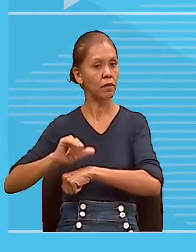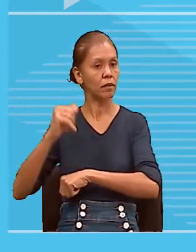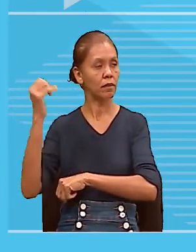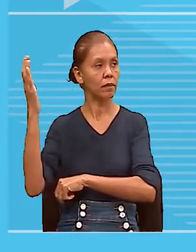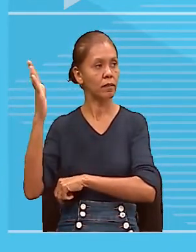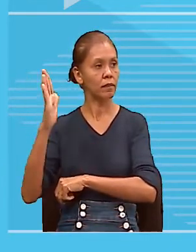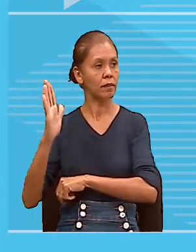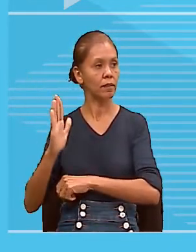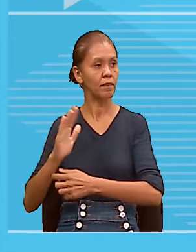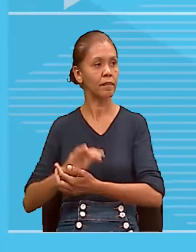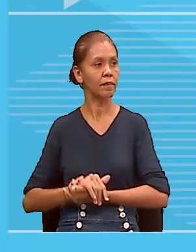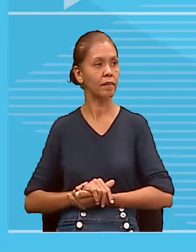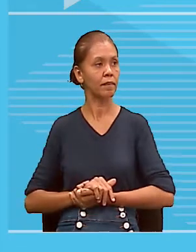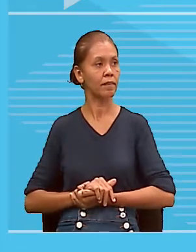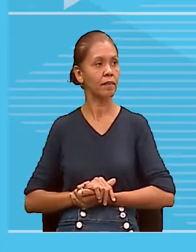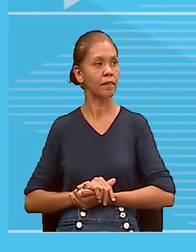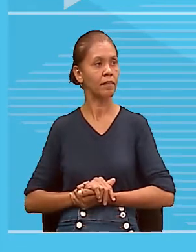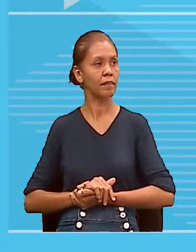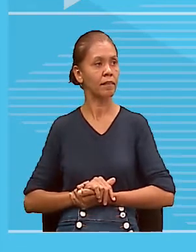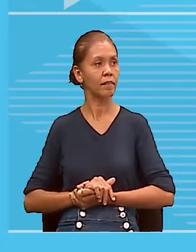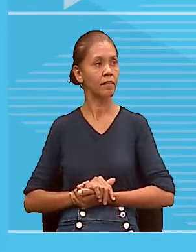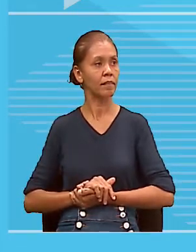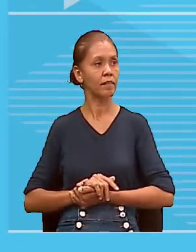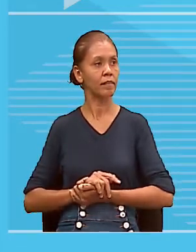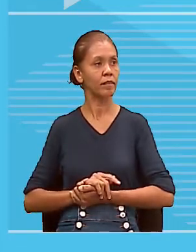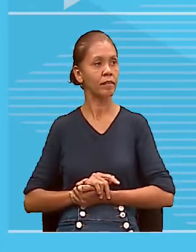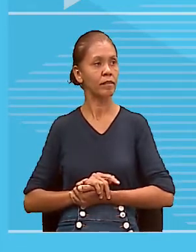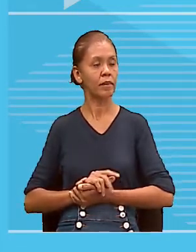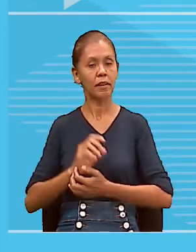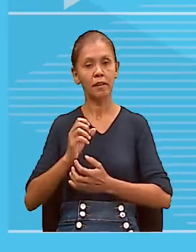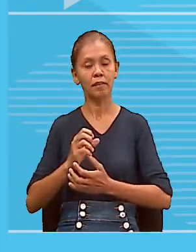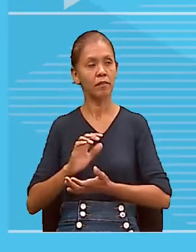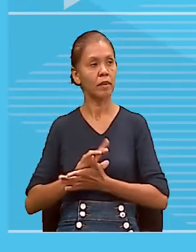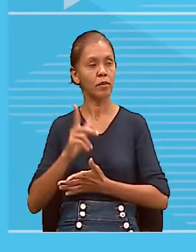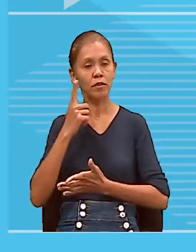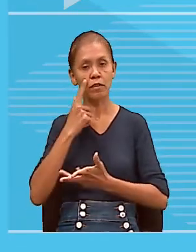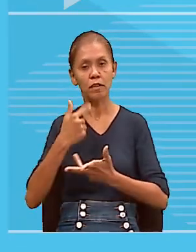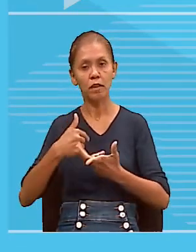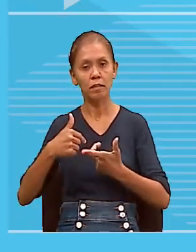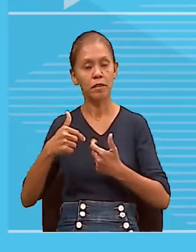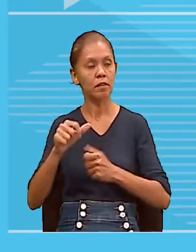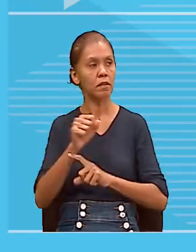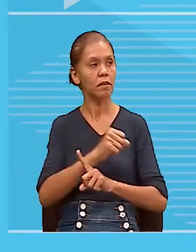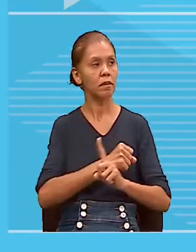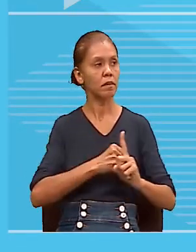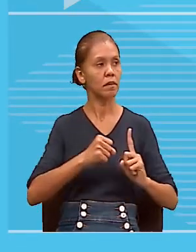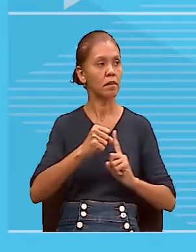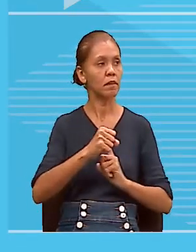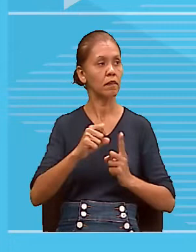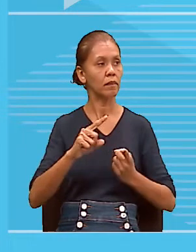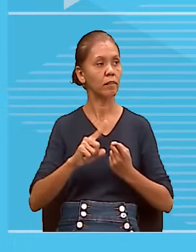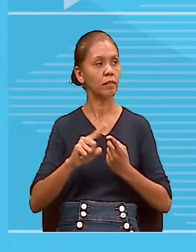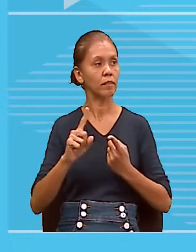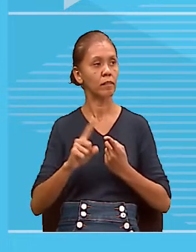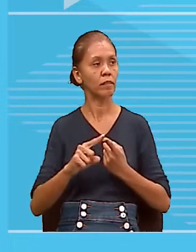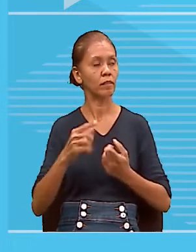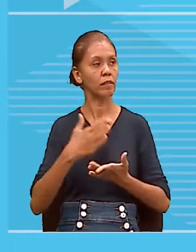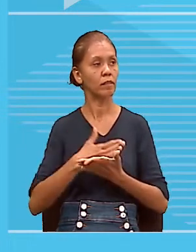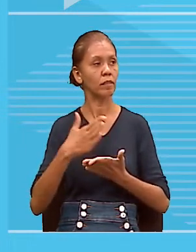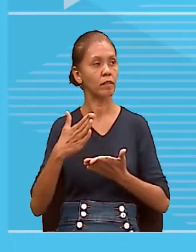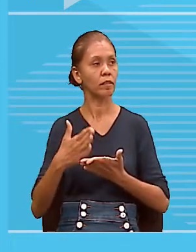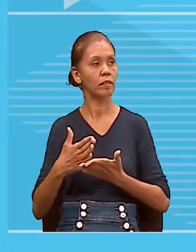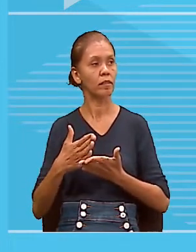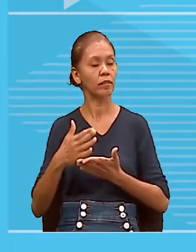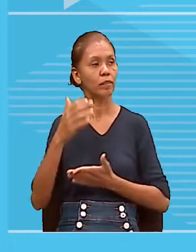novinha da Bodega aspectos sociais vamos ver aspectos sociais primeiro a gente começa a ter